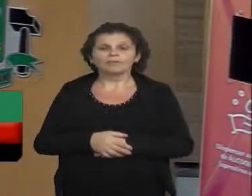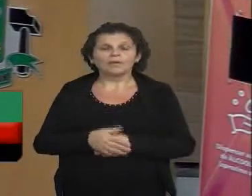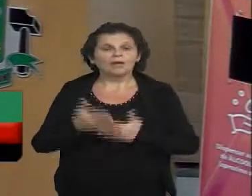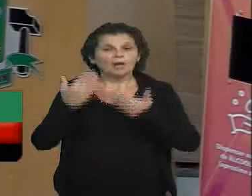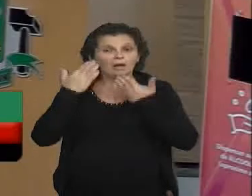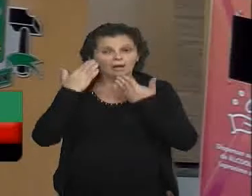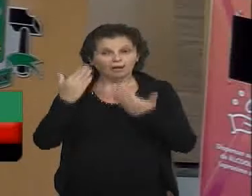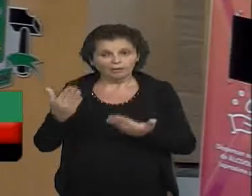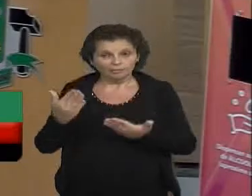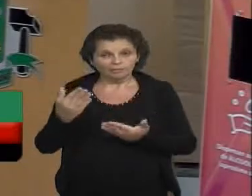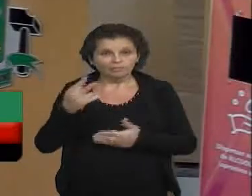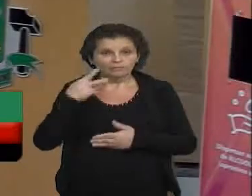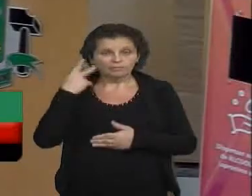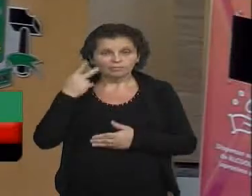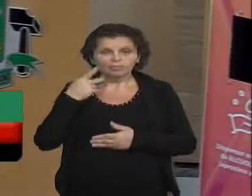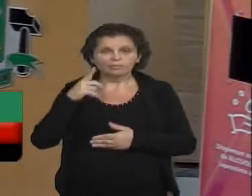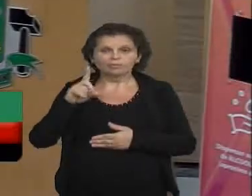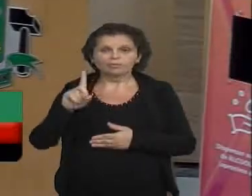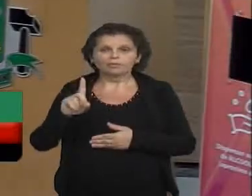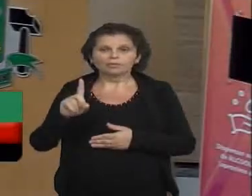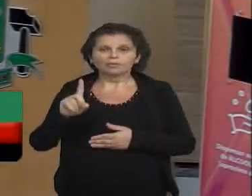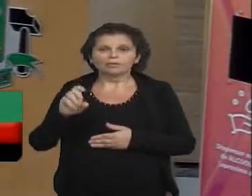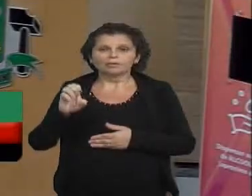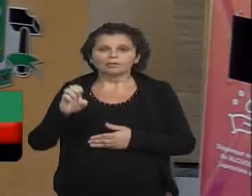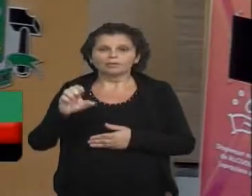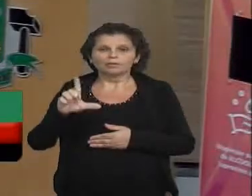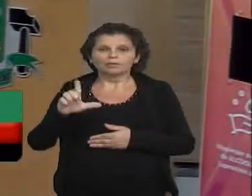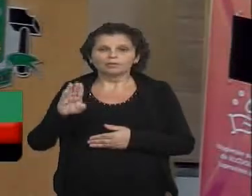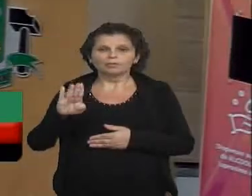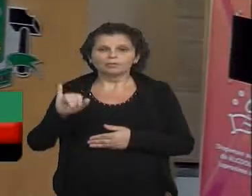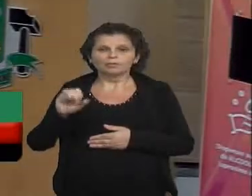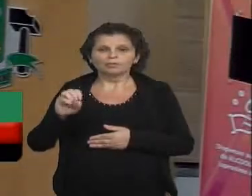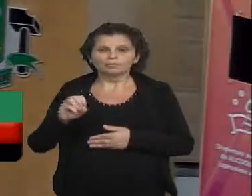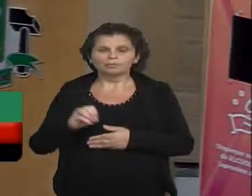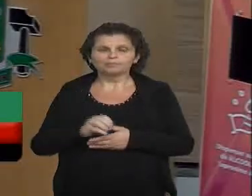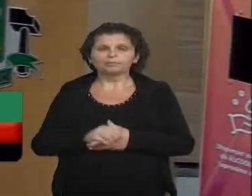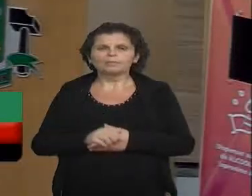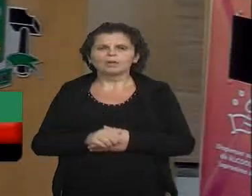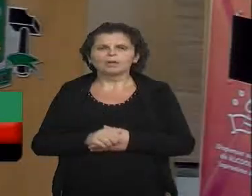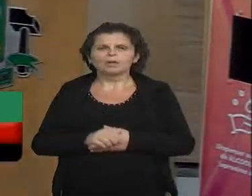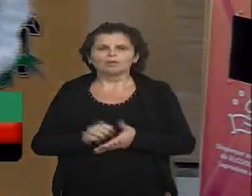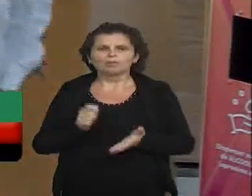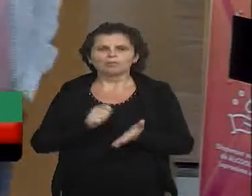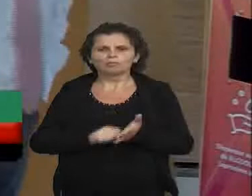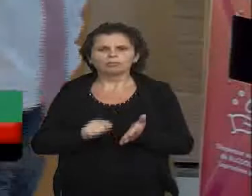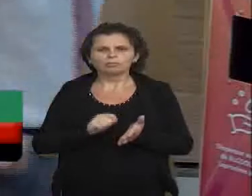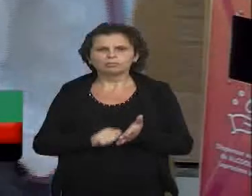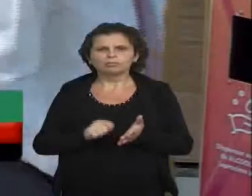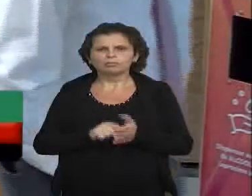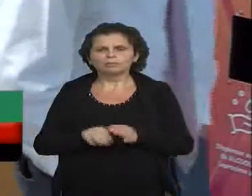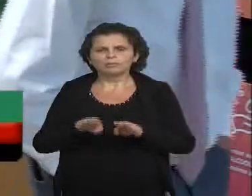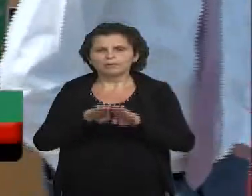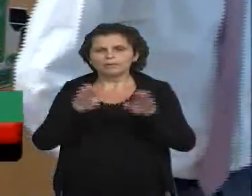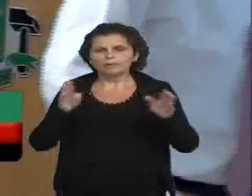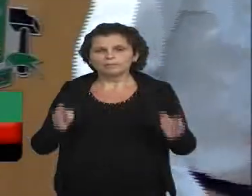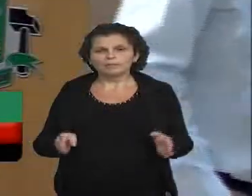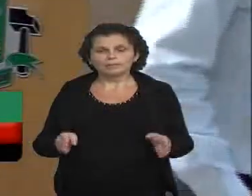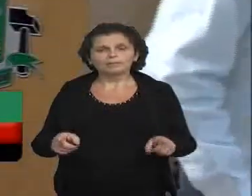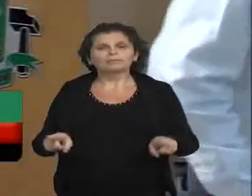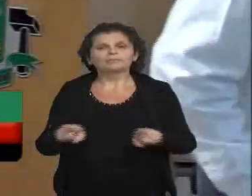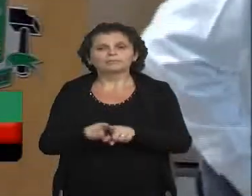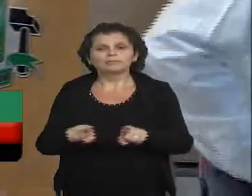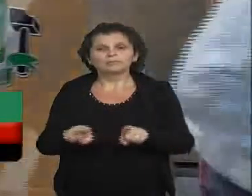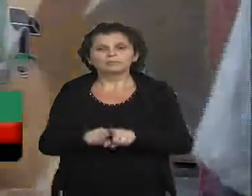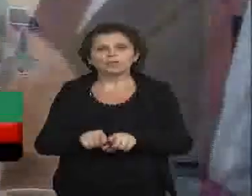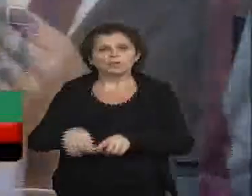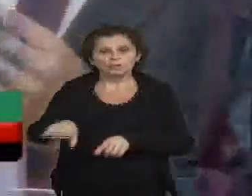Agradeço, vereador Delbo. Só para reforçar, o projeto foi assinado pela mesa diretora, mas também